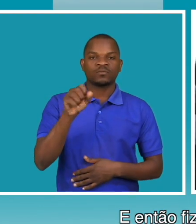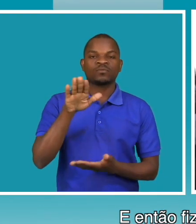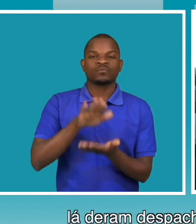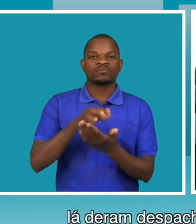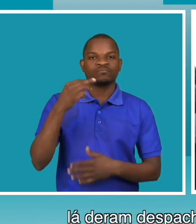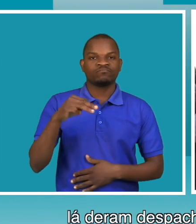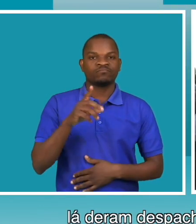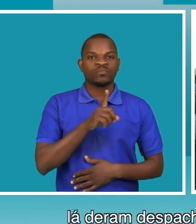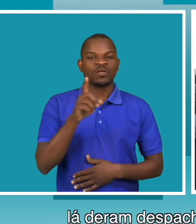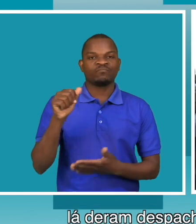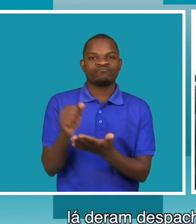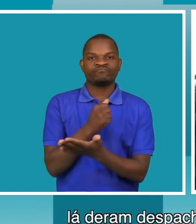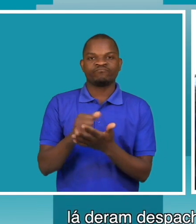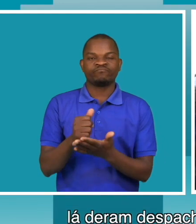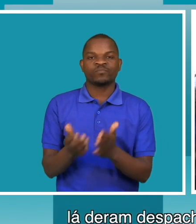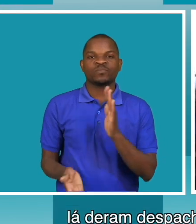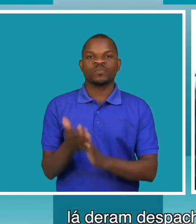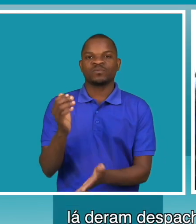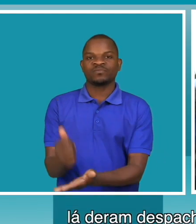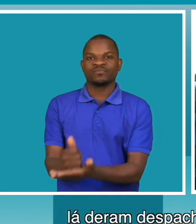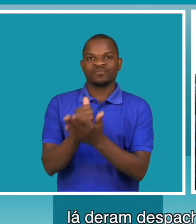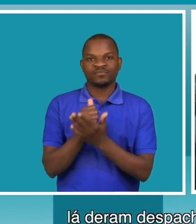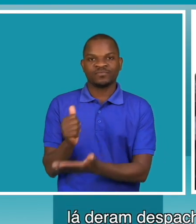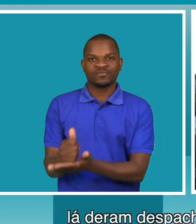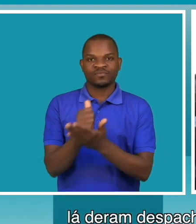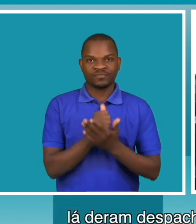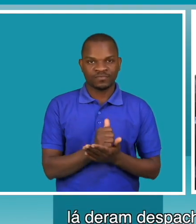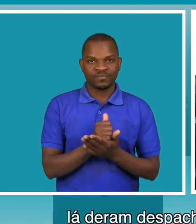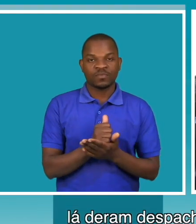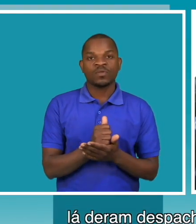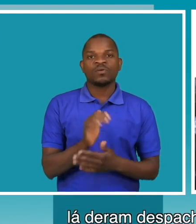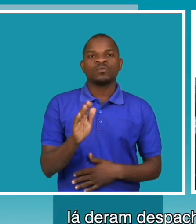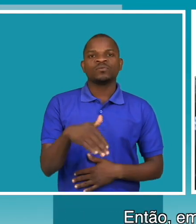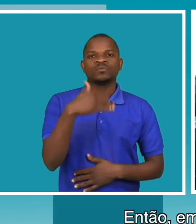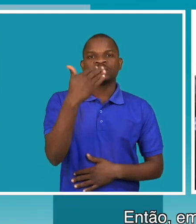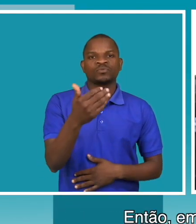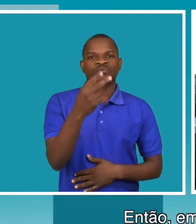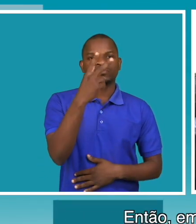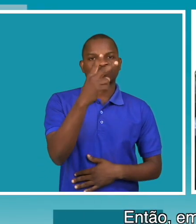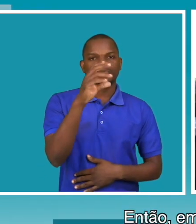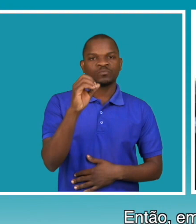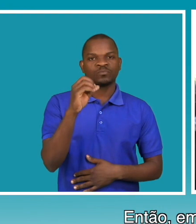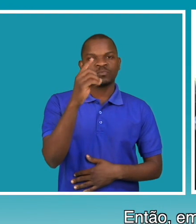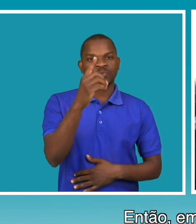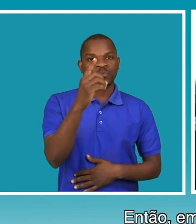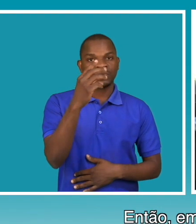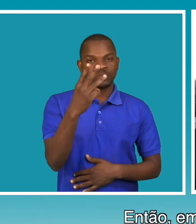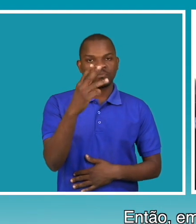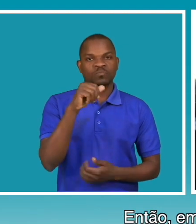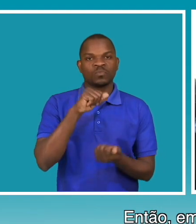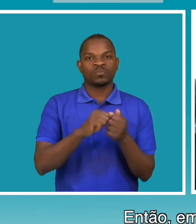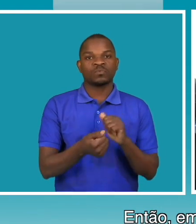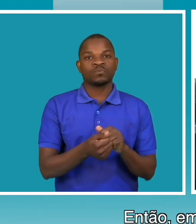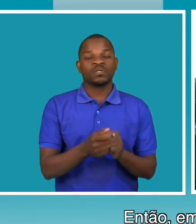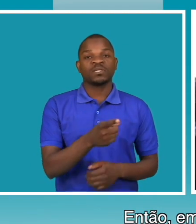Amatório. Lá deram o despacho. Comecei a ter a sexta passa. Então, em 2013, tive o